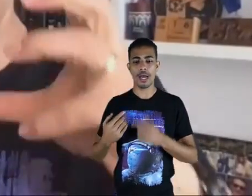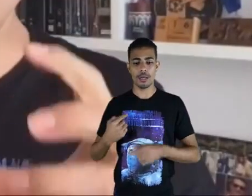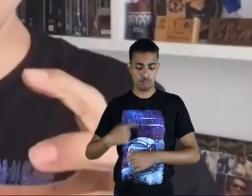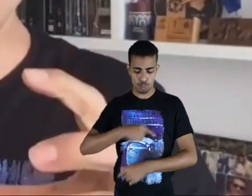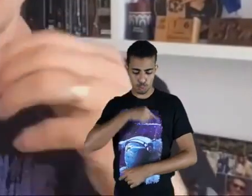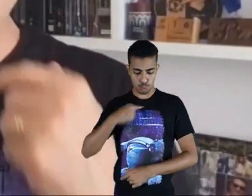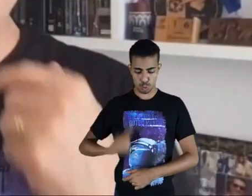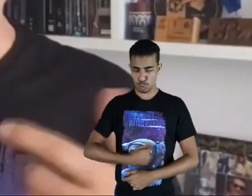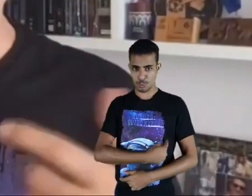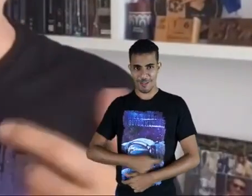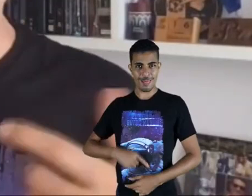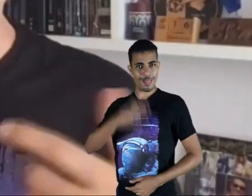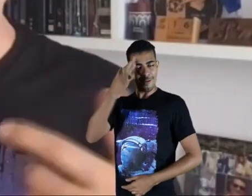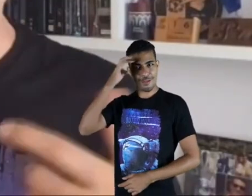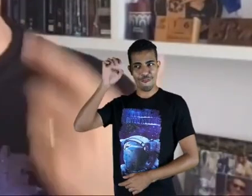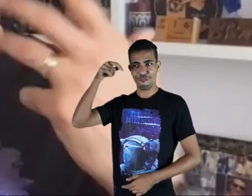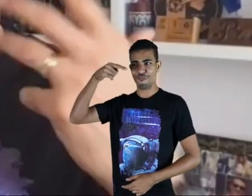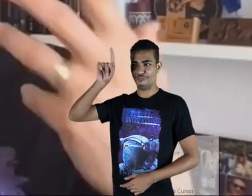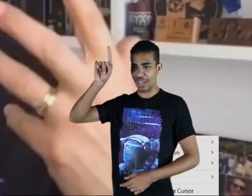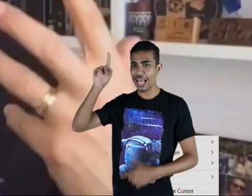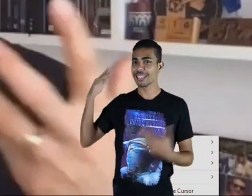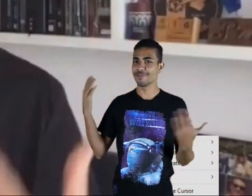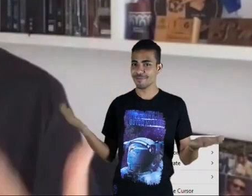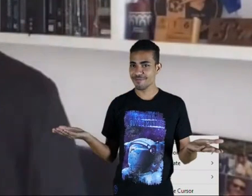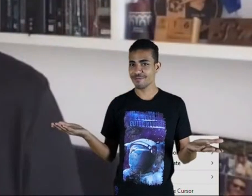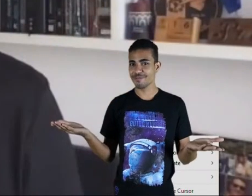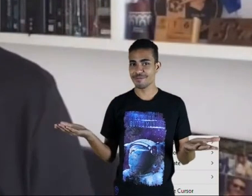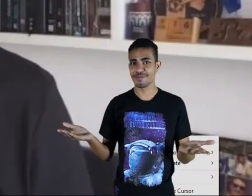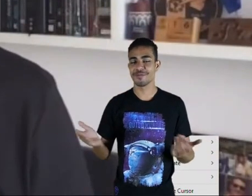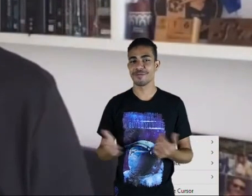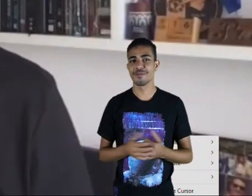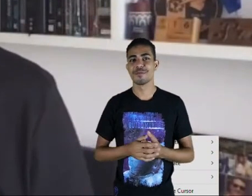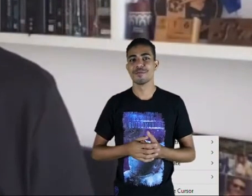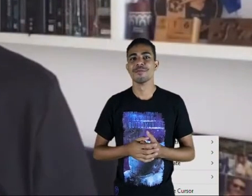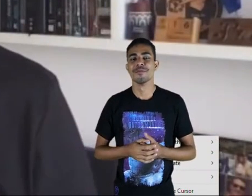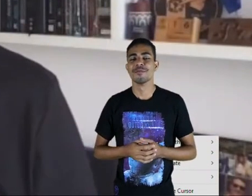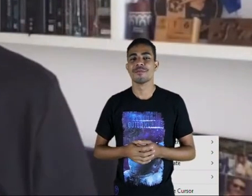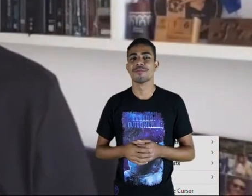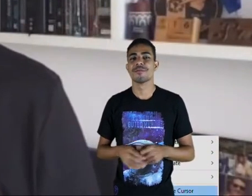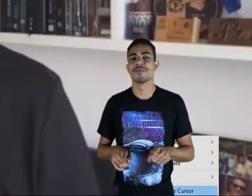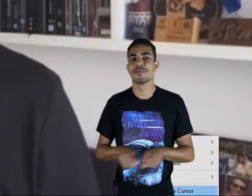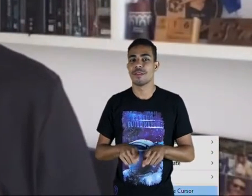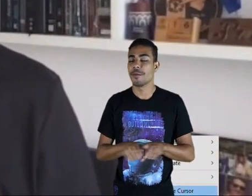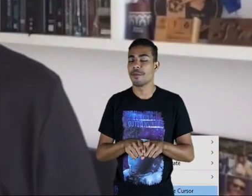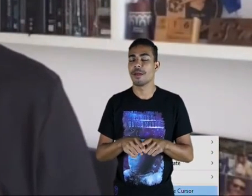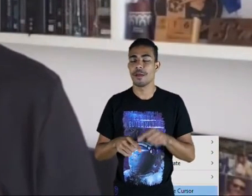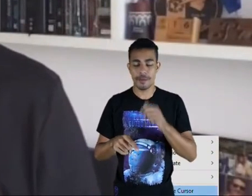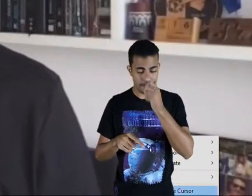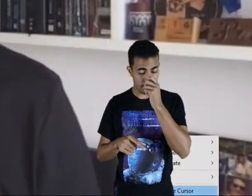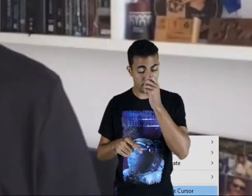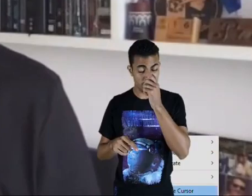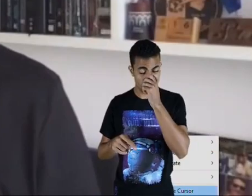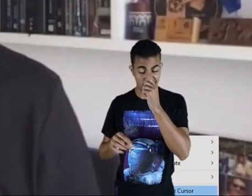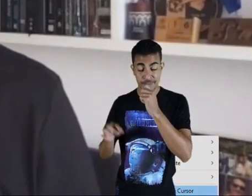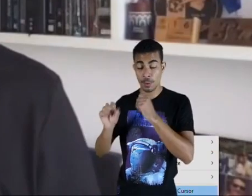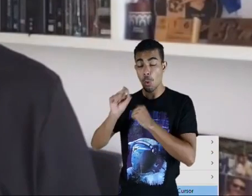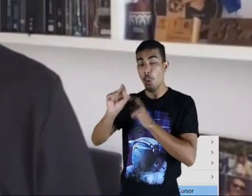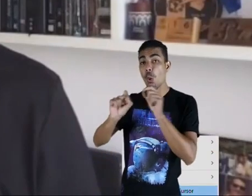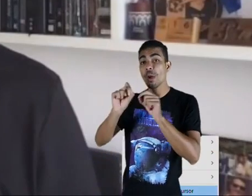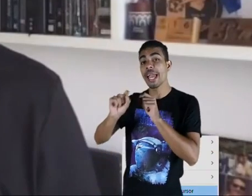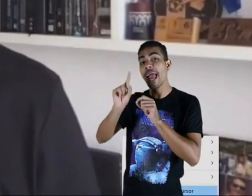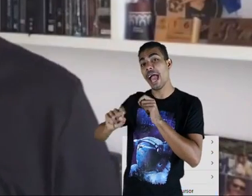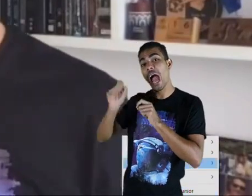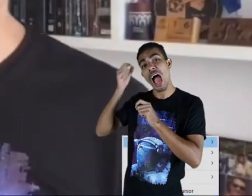fé. E ele começa em Hebreus capítulo 11, no versículo 1, falando do que é a fé. E no